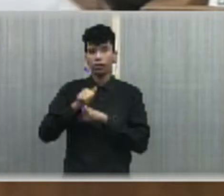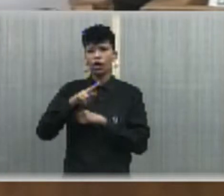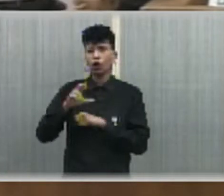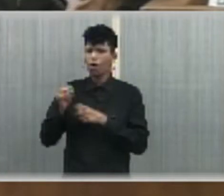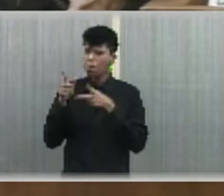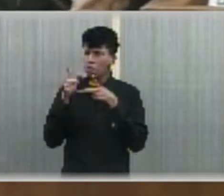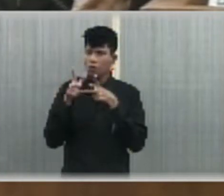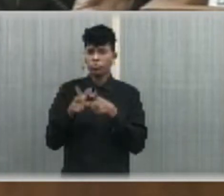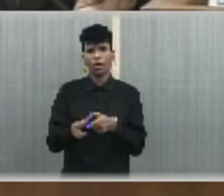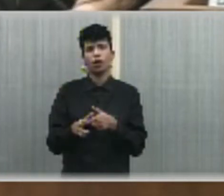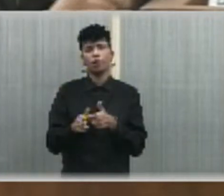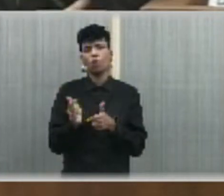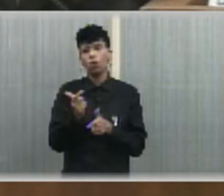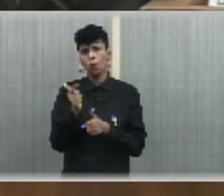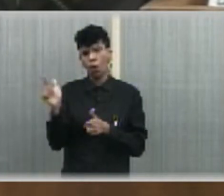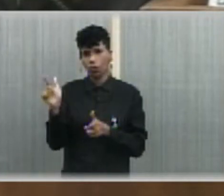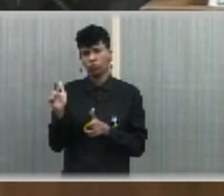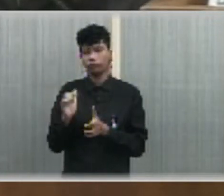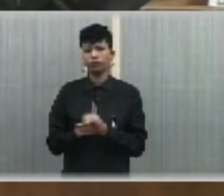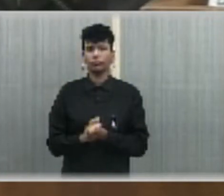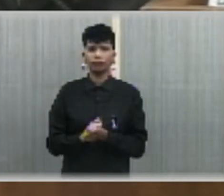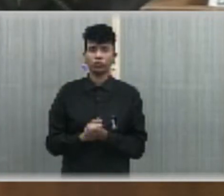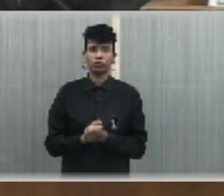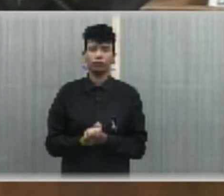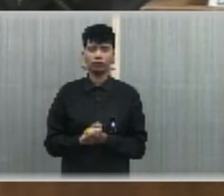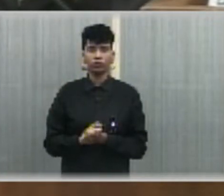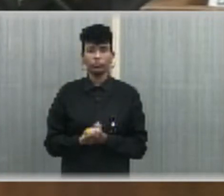mesmo, repetido. Também